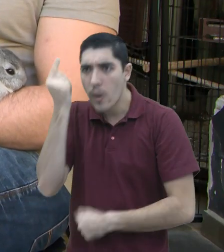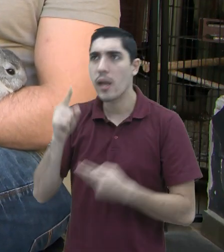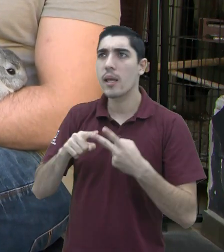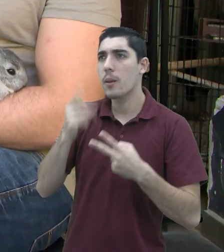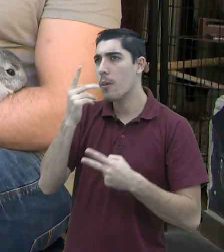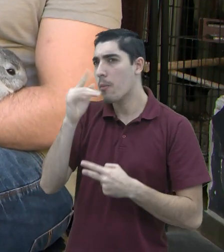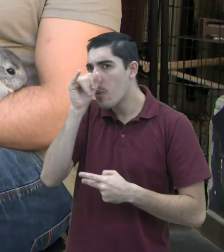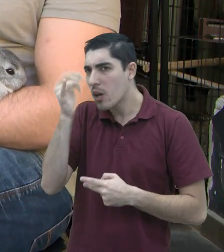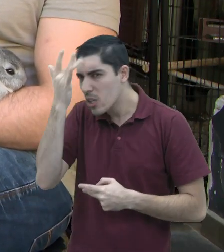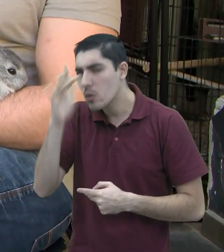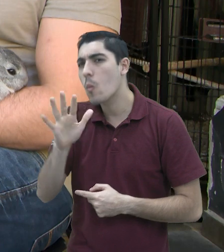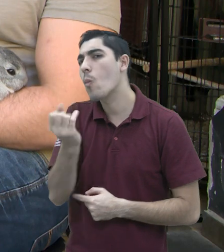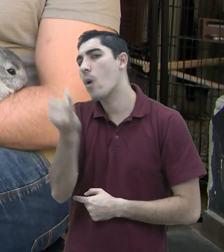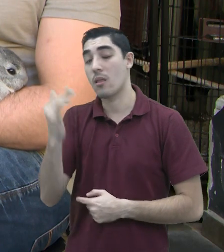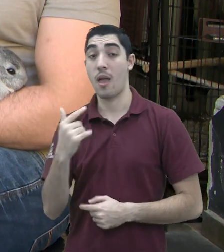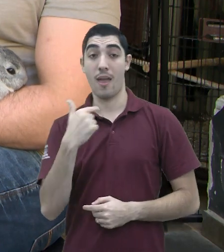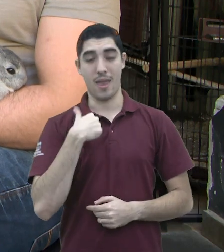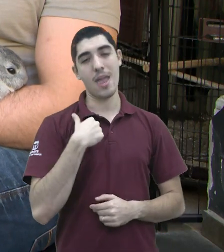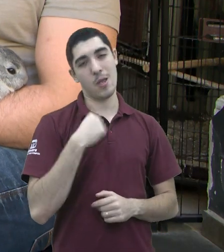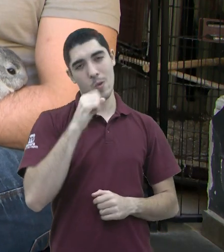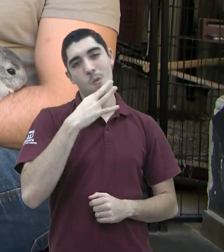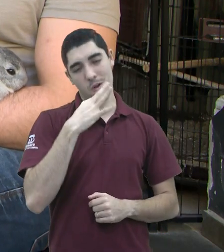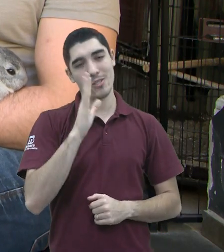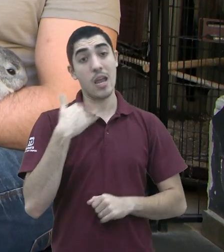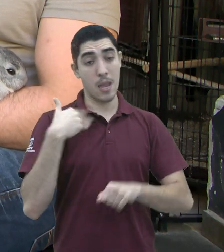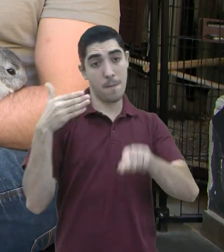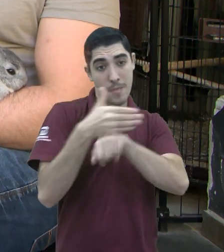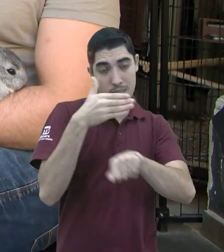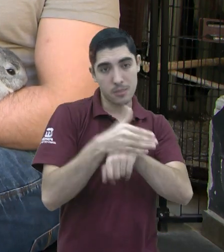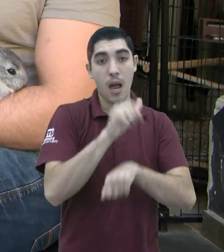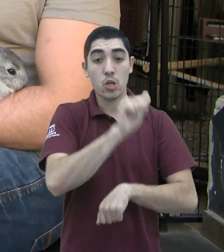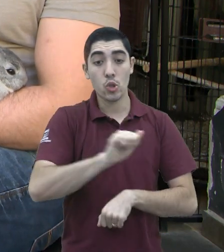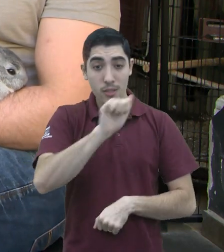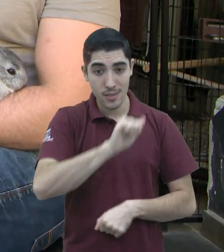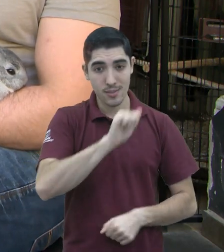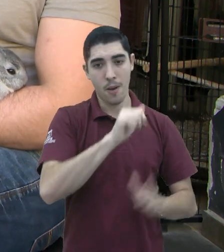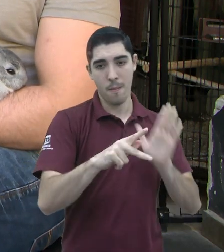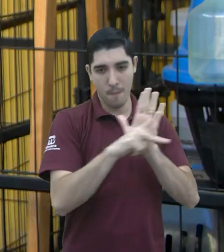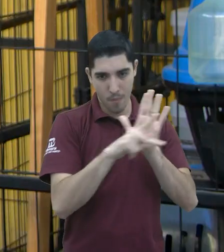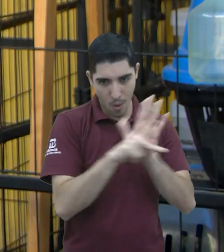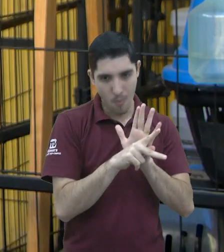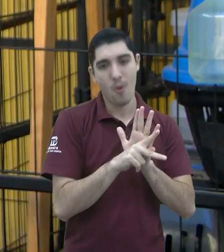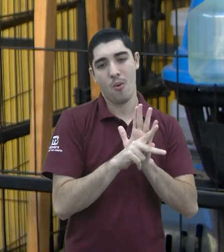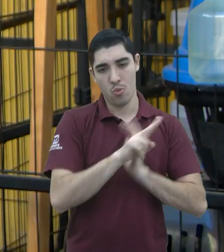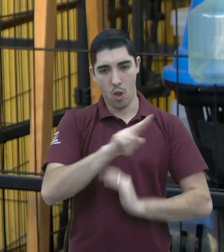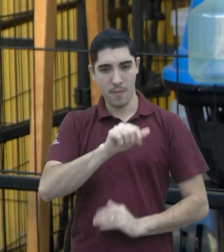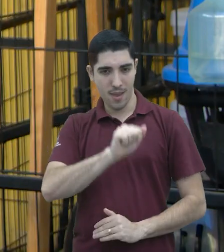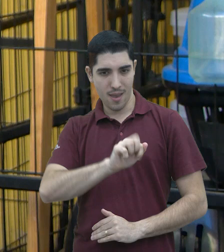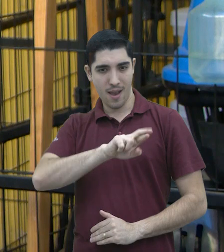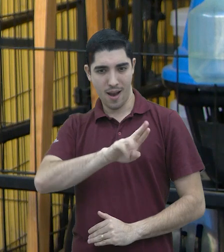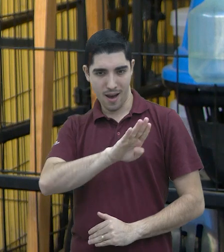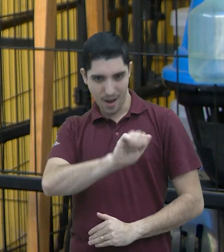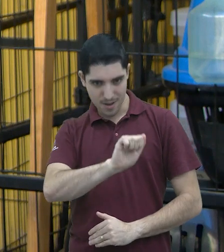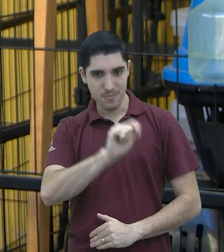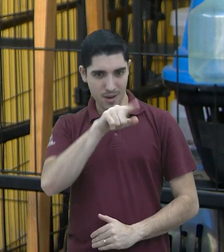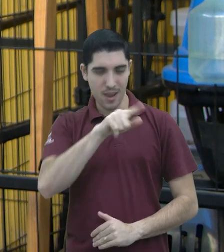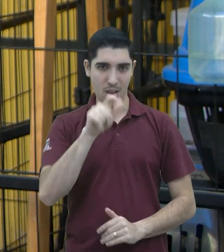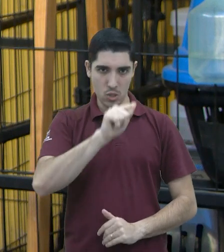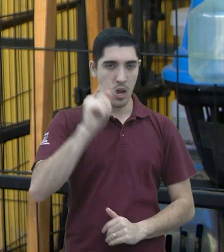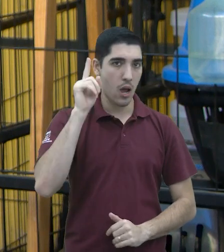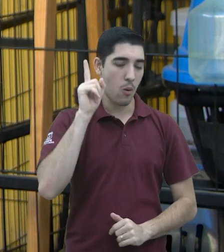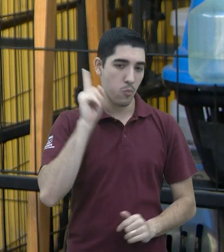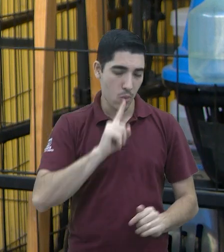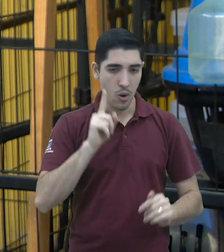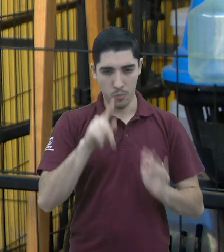de porquinhos da Índia, existem? Sim. Como eu sou associado a uma associação norte-americana, ARBA, de coelhos temos hoje em dia